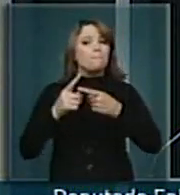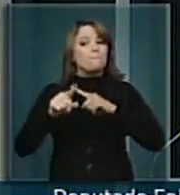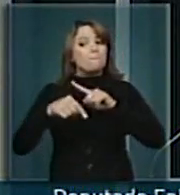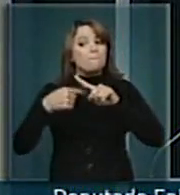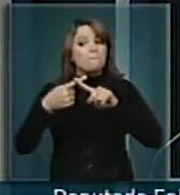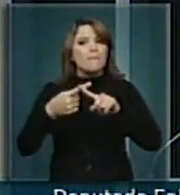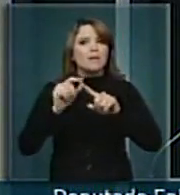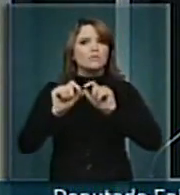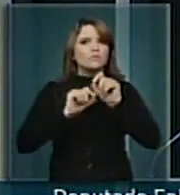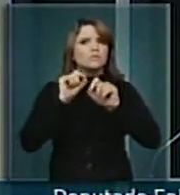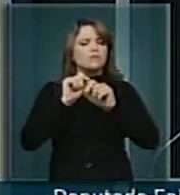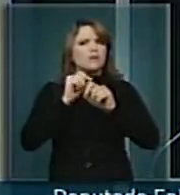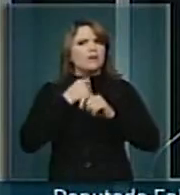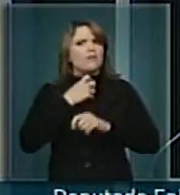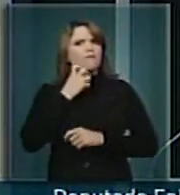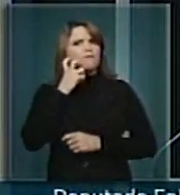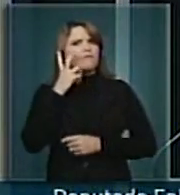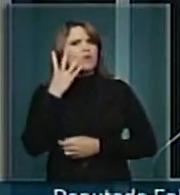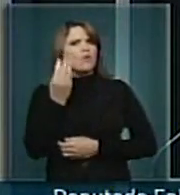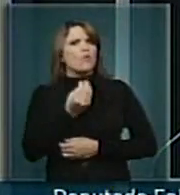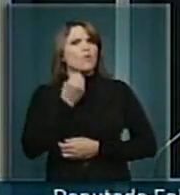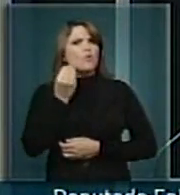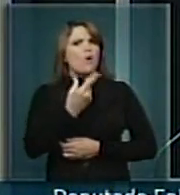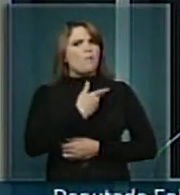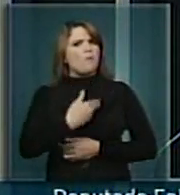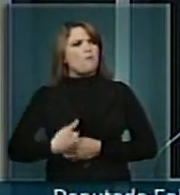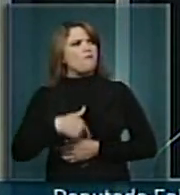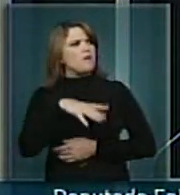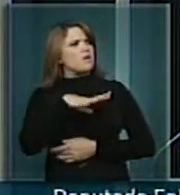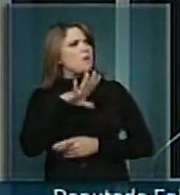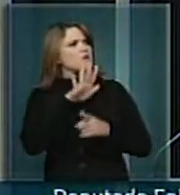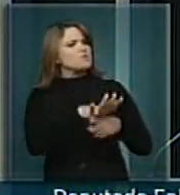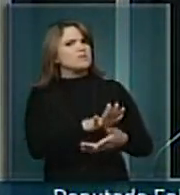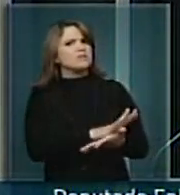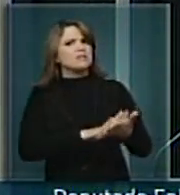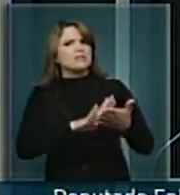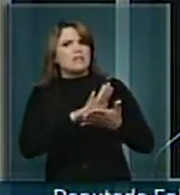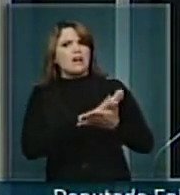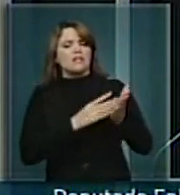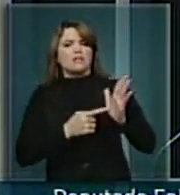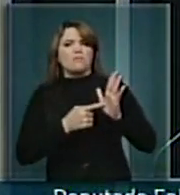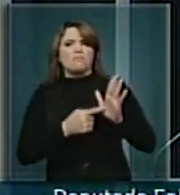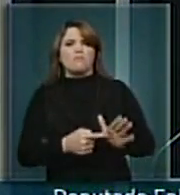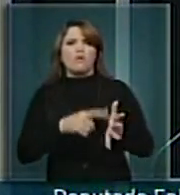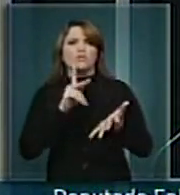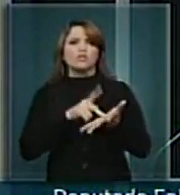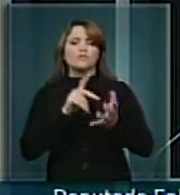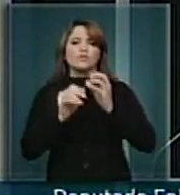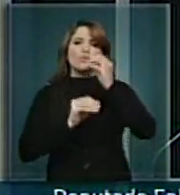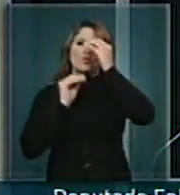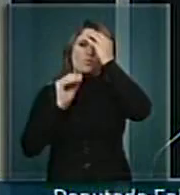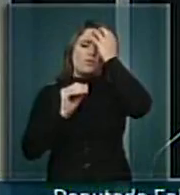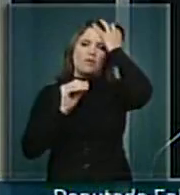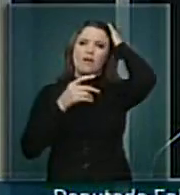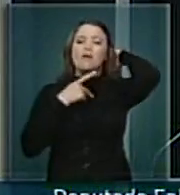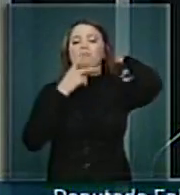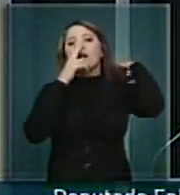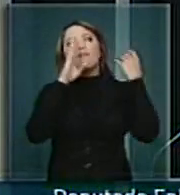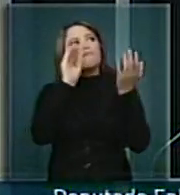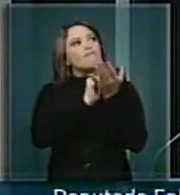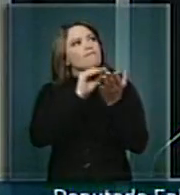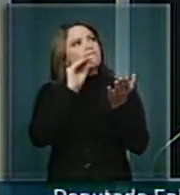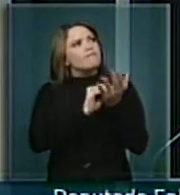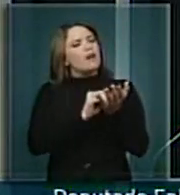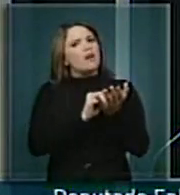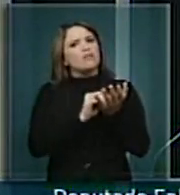a flagrante e vexatória ausência de Estado, que se expressa de forma contundente na lacuna em